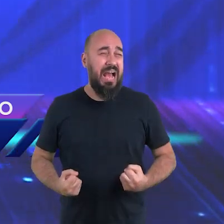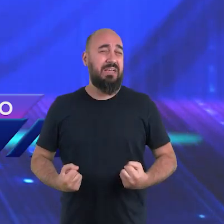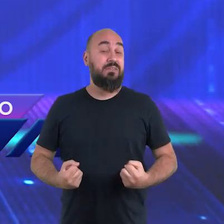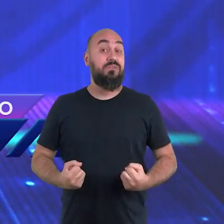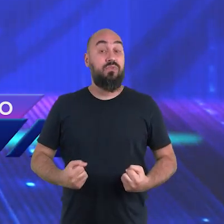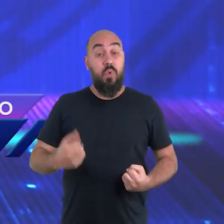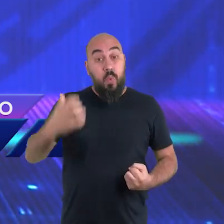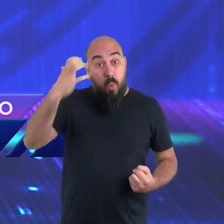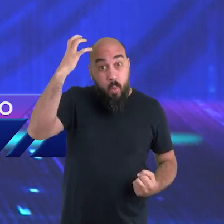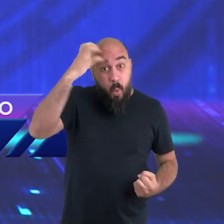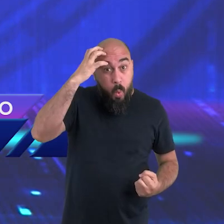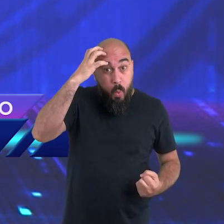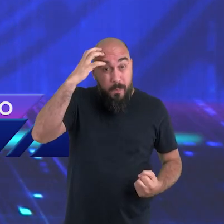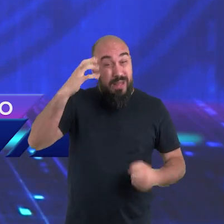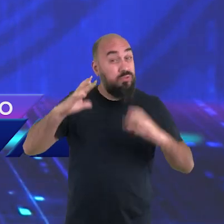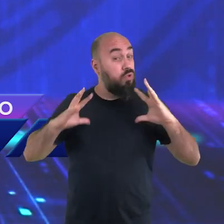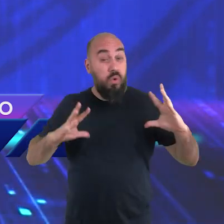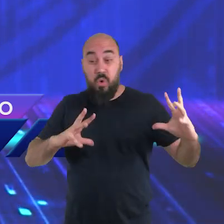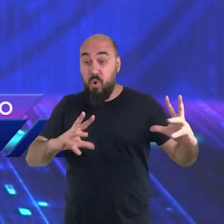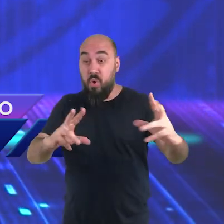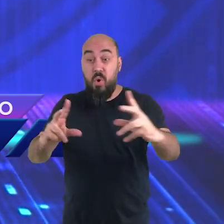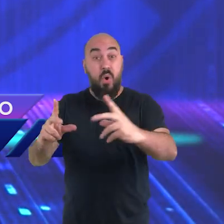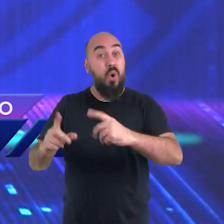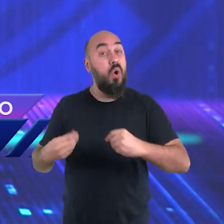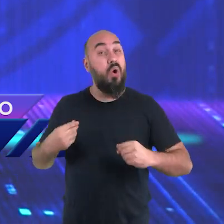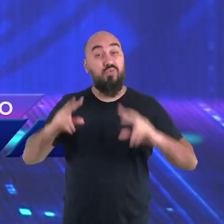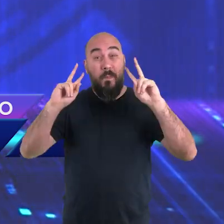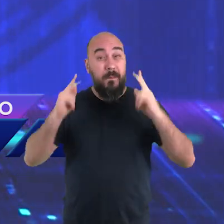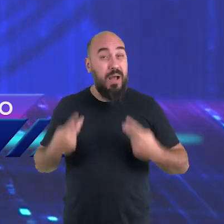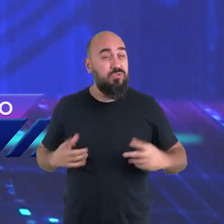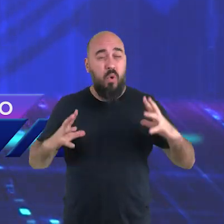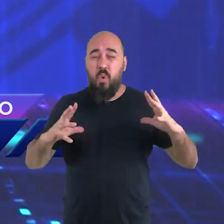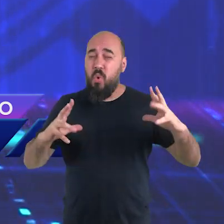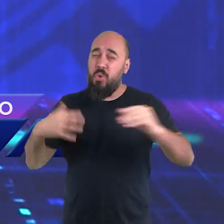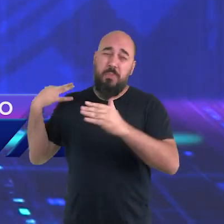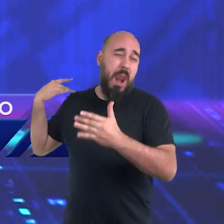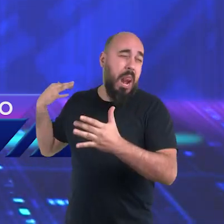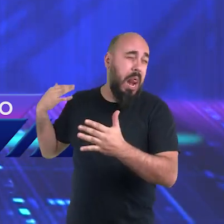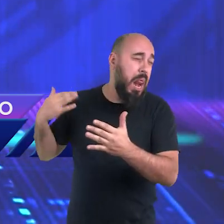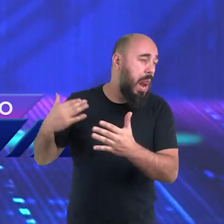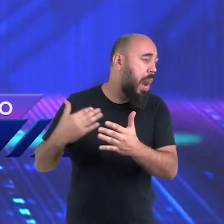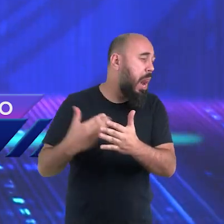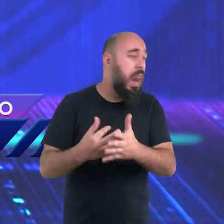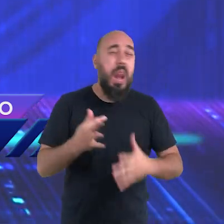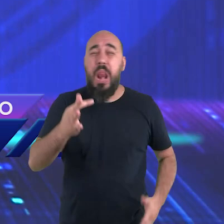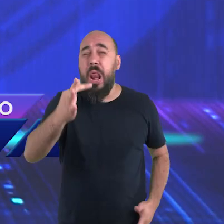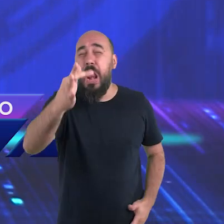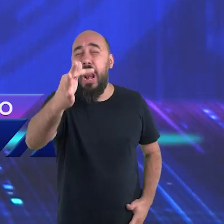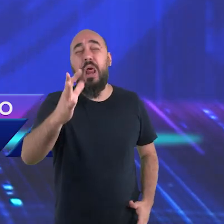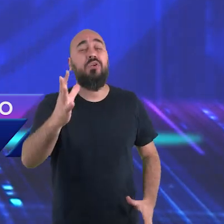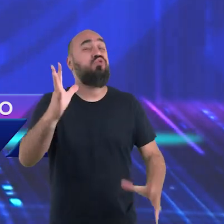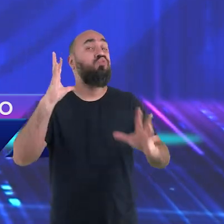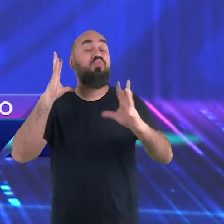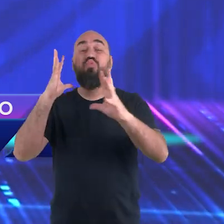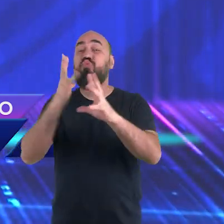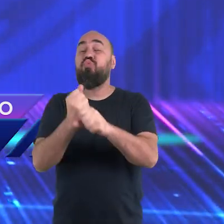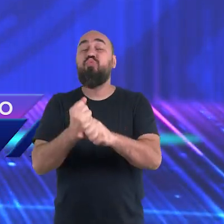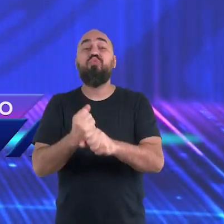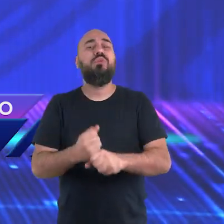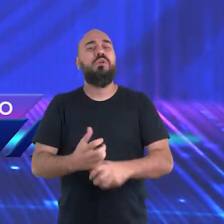culpa do ser humano que ele carregava sobre os seus ombros. Por isso que Jesus, no momento de total angústia, entrega o seu